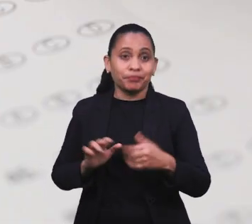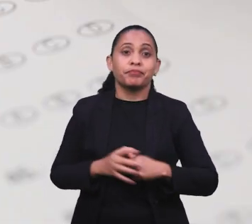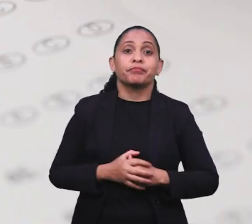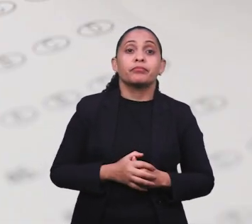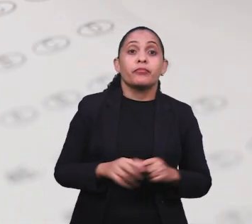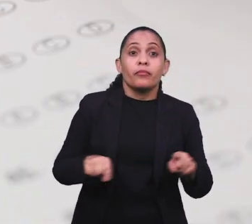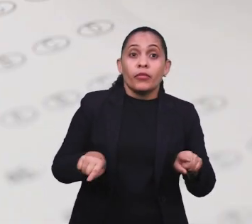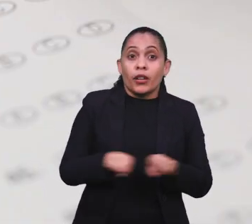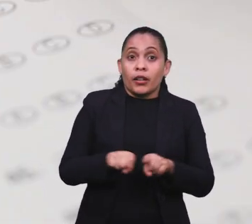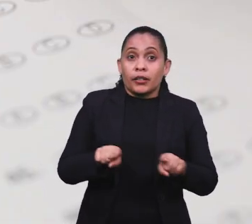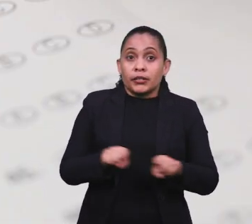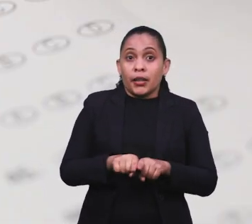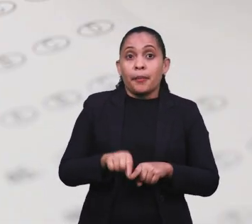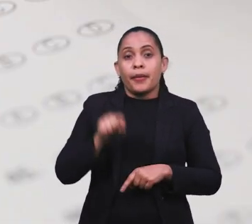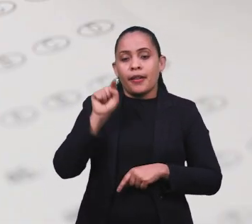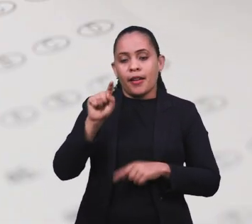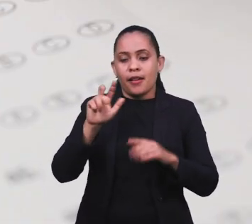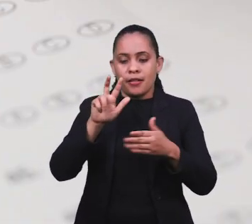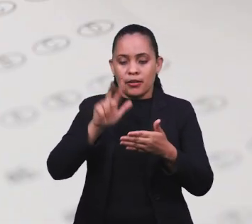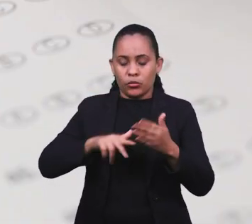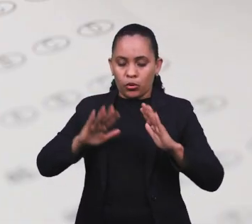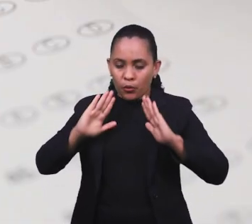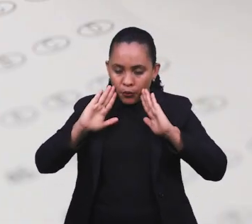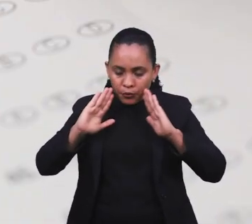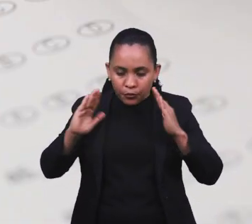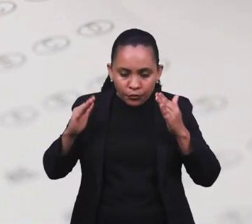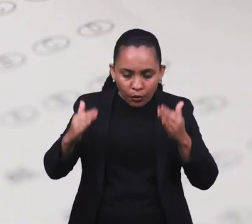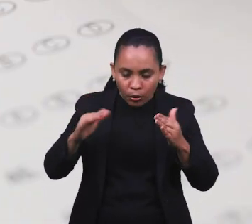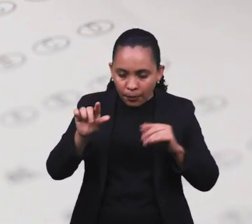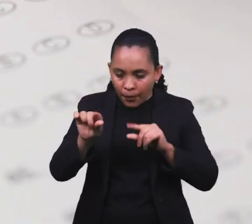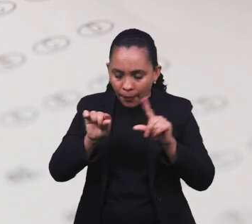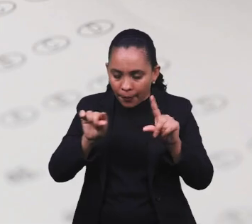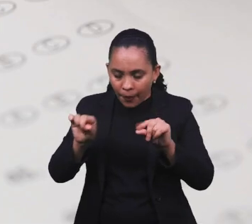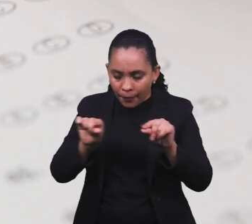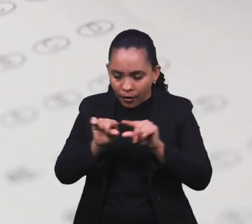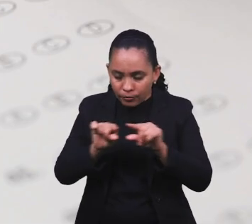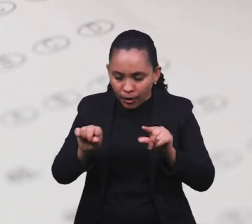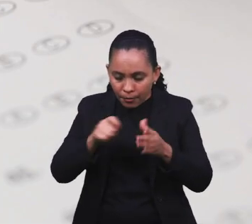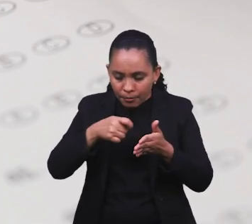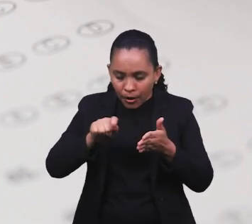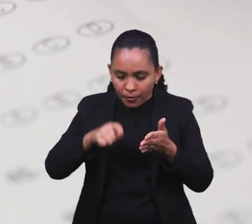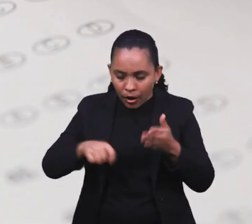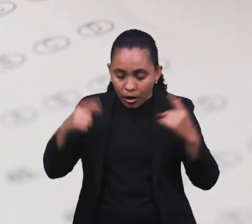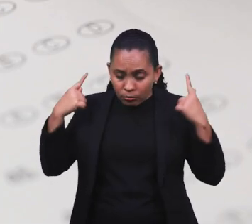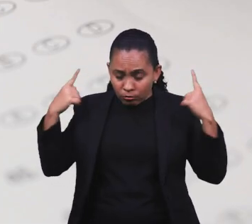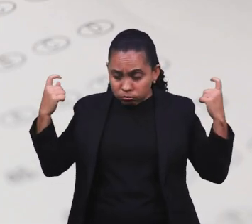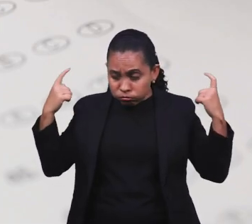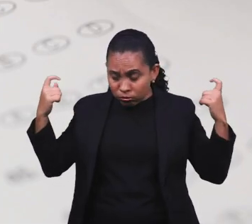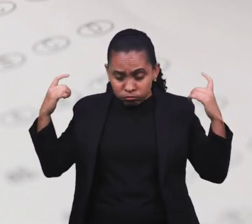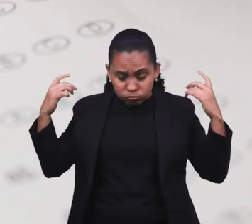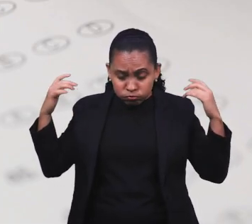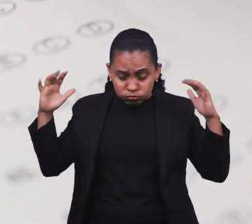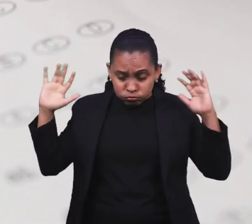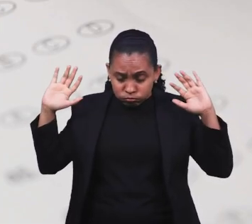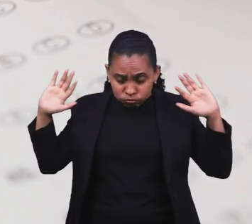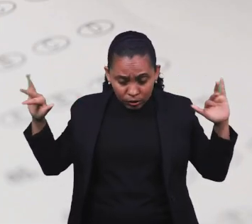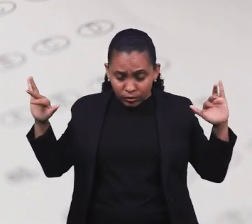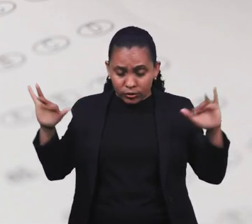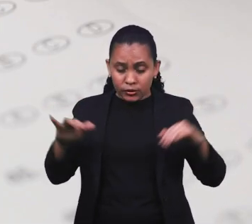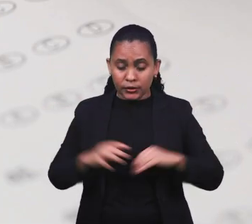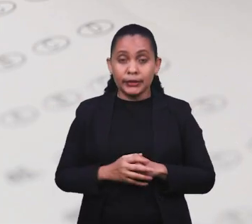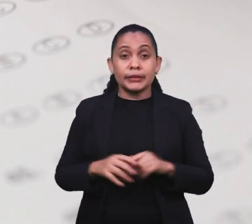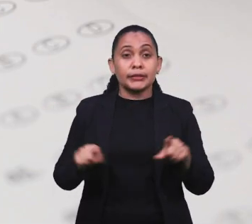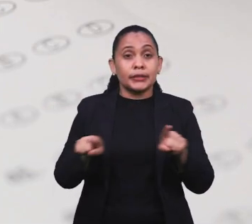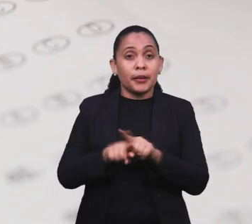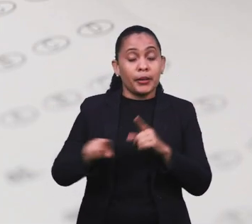tá? Você fazer depois a sua leitura direcionada, tentando retirar as distrações que tem no caminho, um bom ambiente de